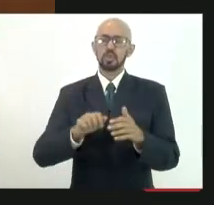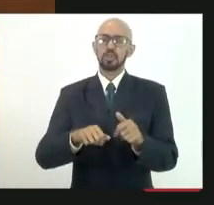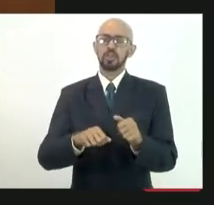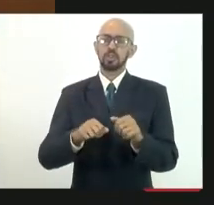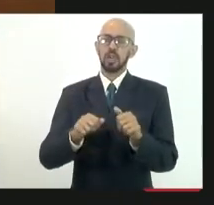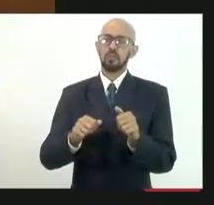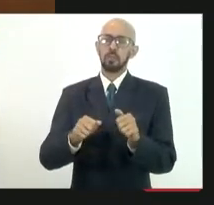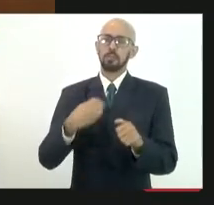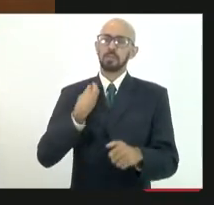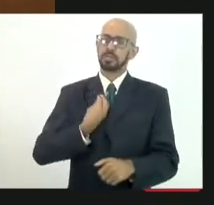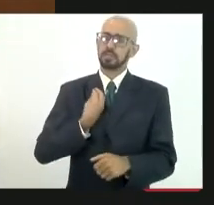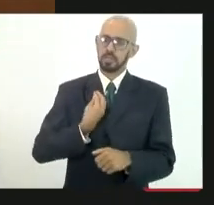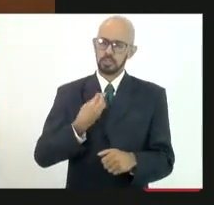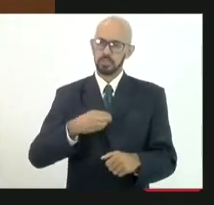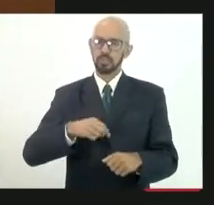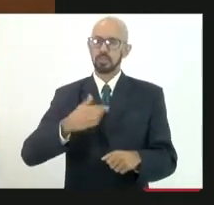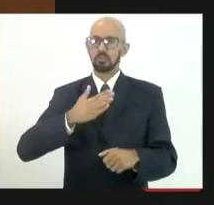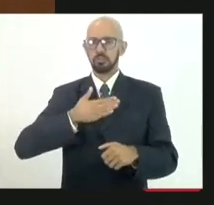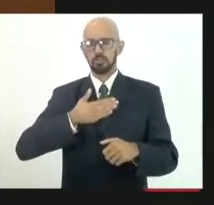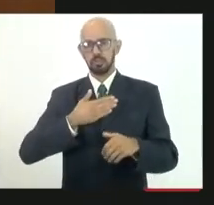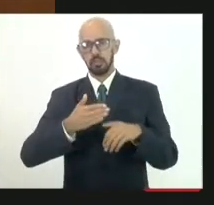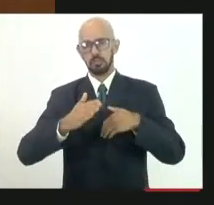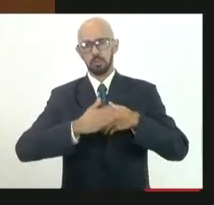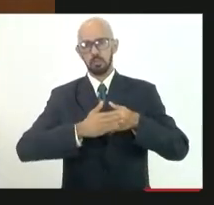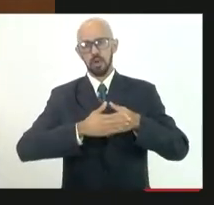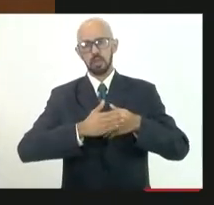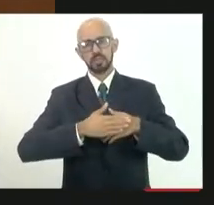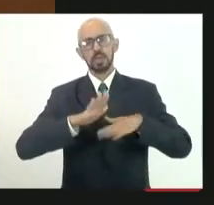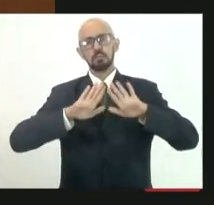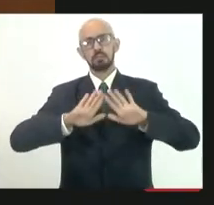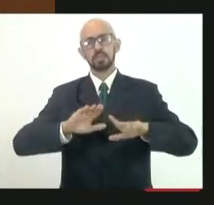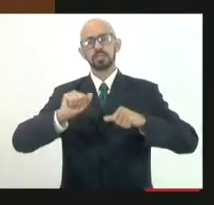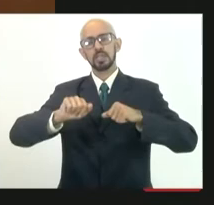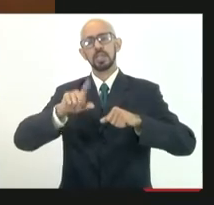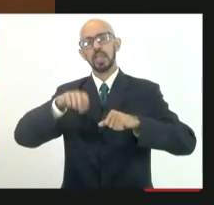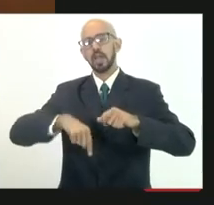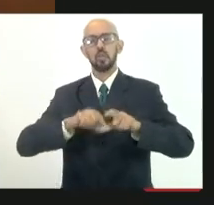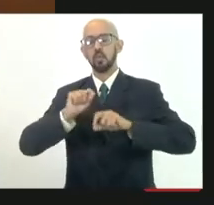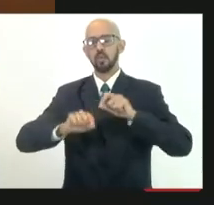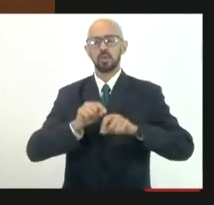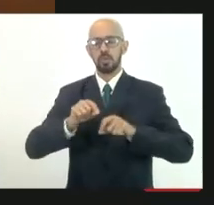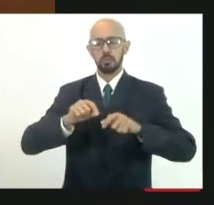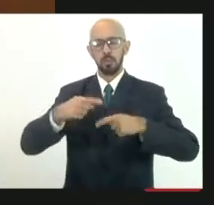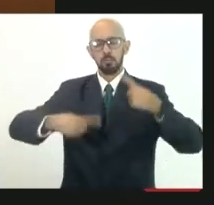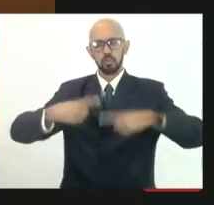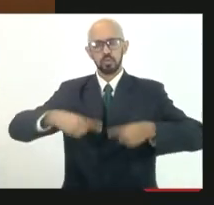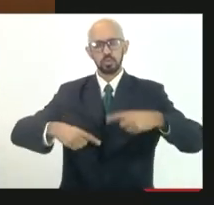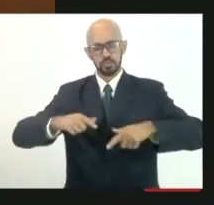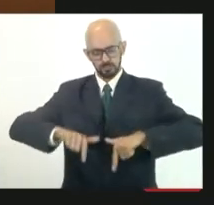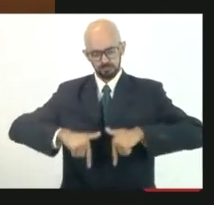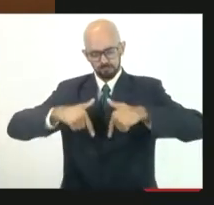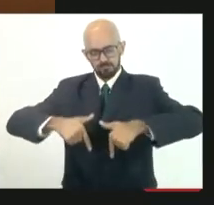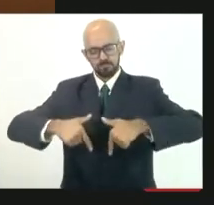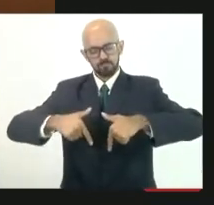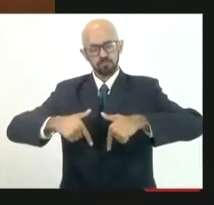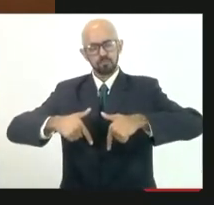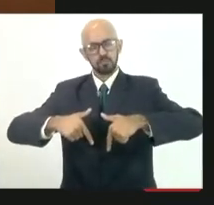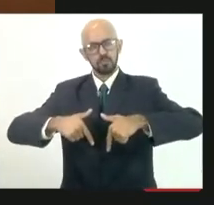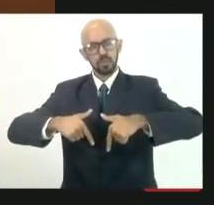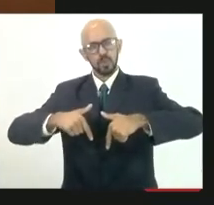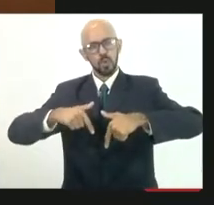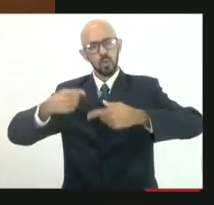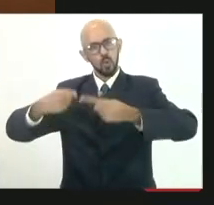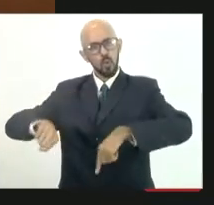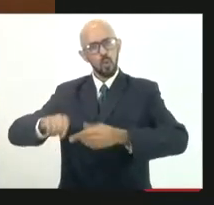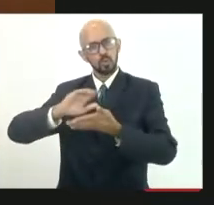aqui, uma lei para instituir uma política de enfrentamento à intolerância religiosa no ambiente